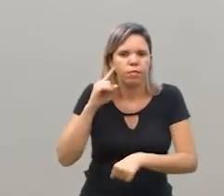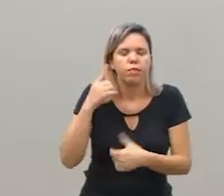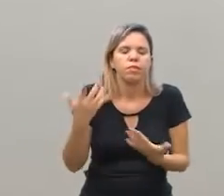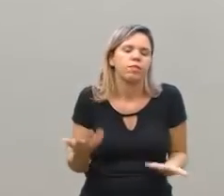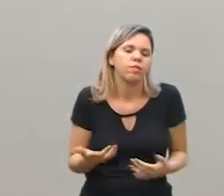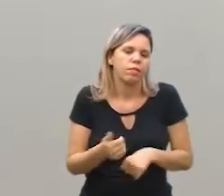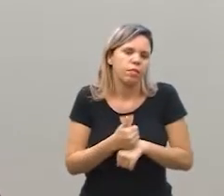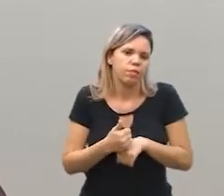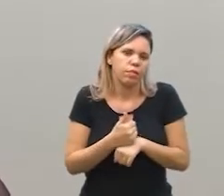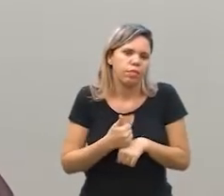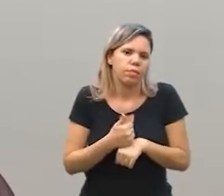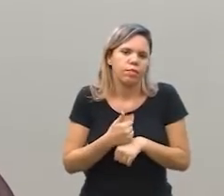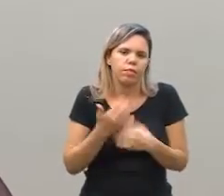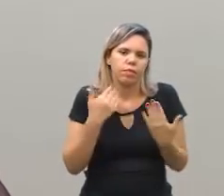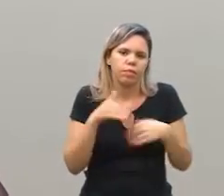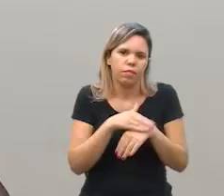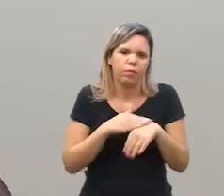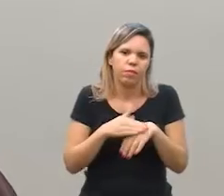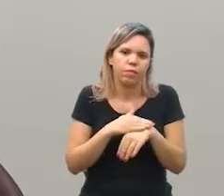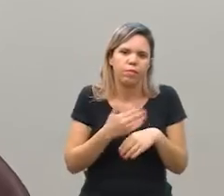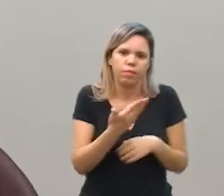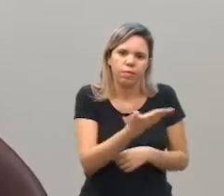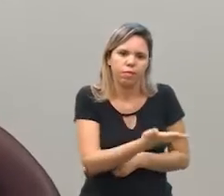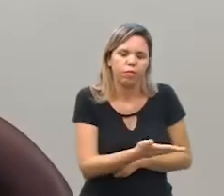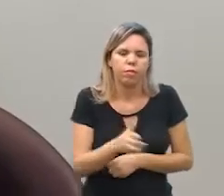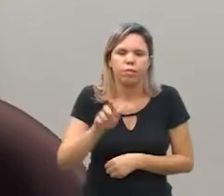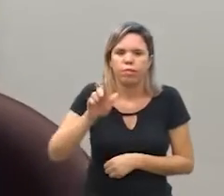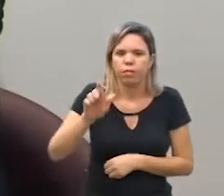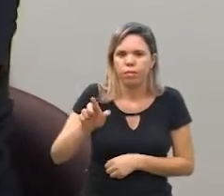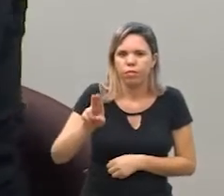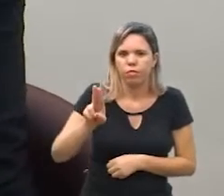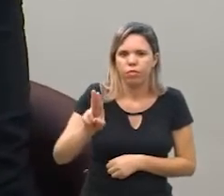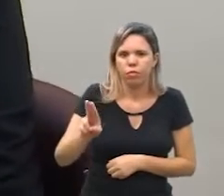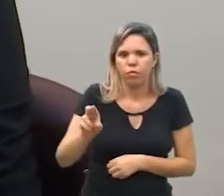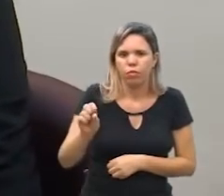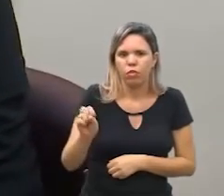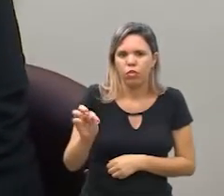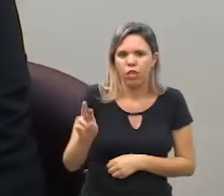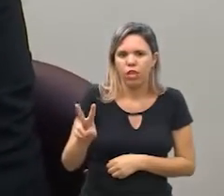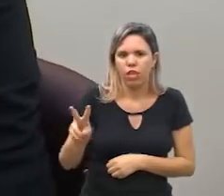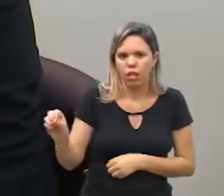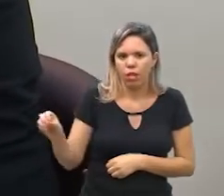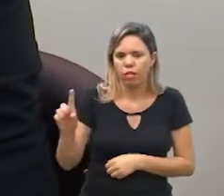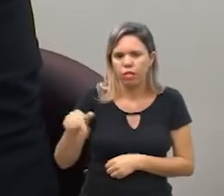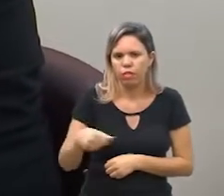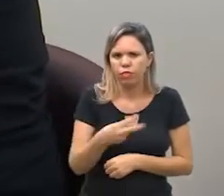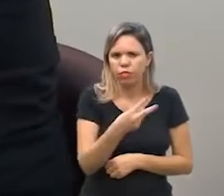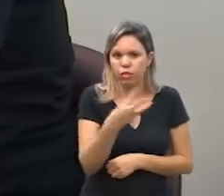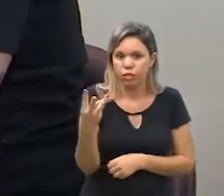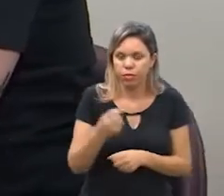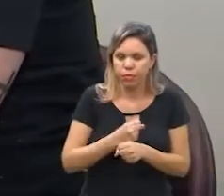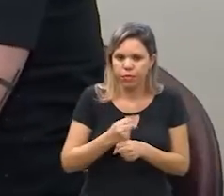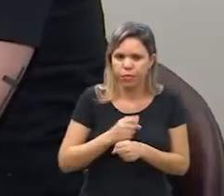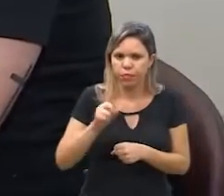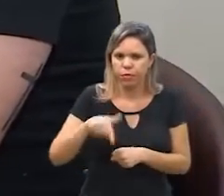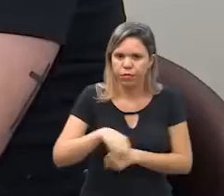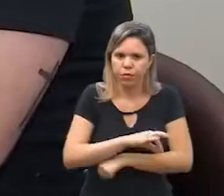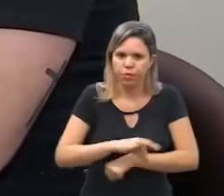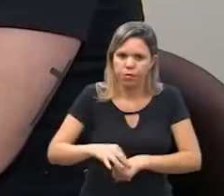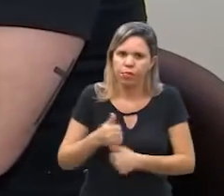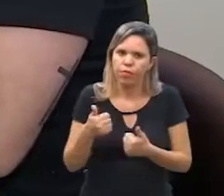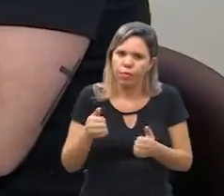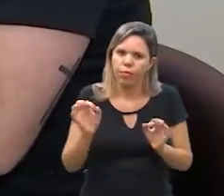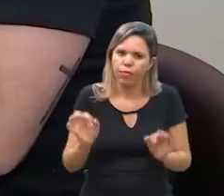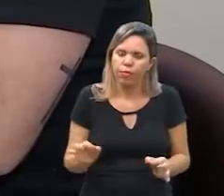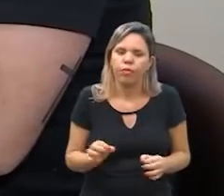de um arquiteto, a gente vai bater um papo aqui com o Gustavo, que há 23 anos é arquiteto, é isso, Gustavo? Tudo bem? Tudo bem, é